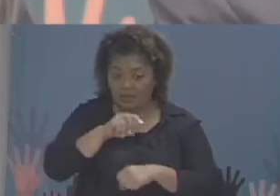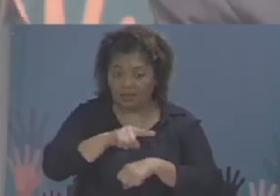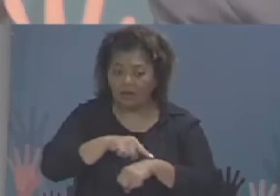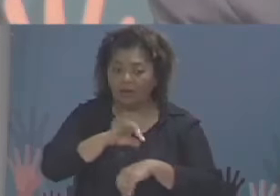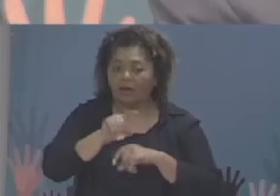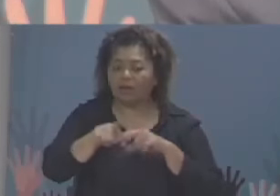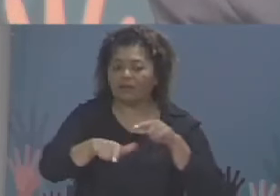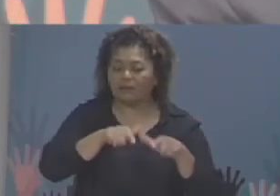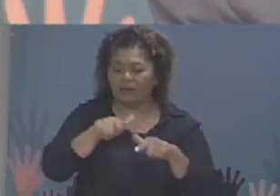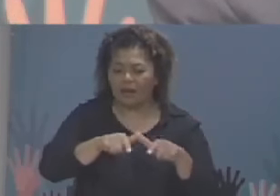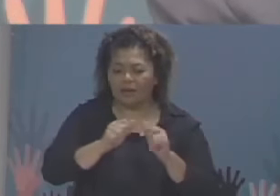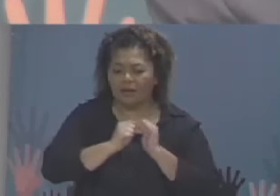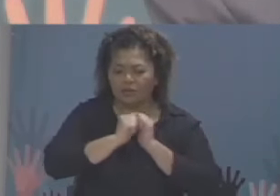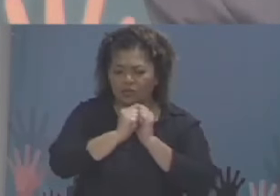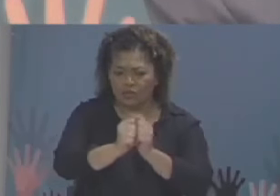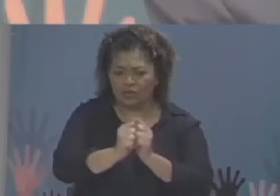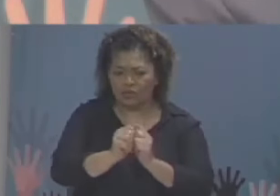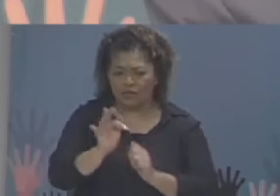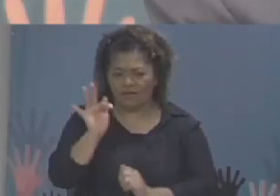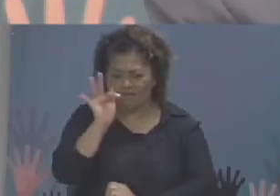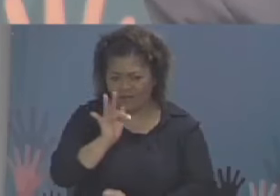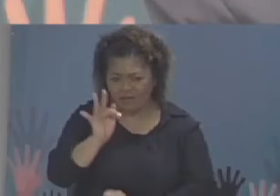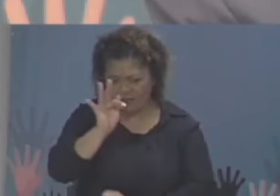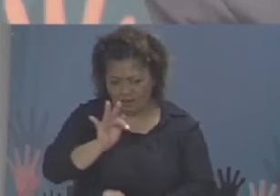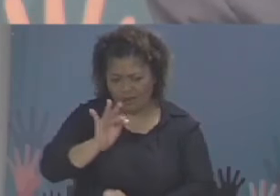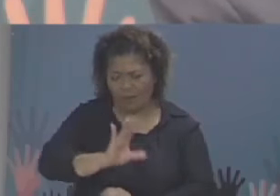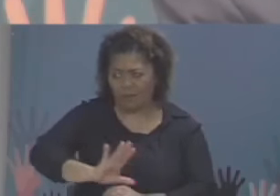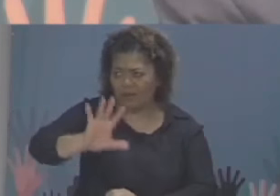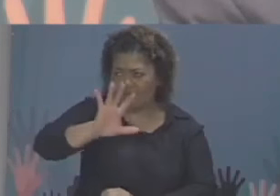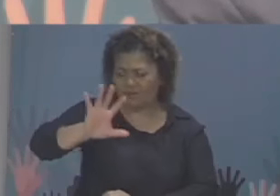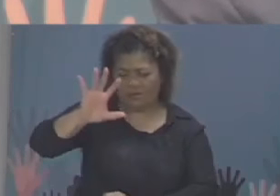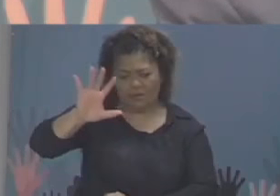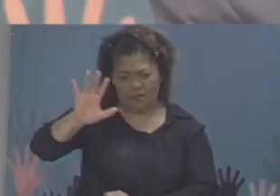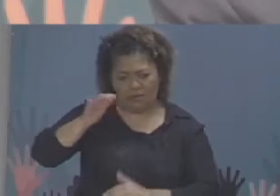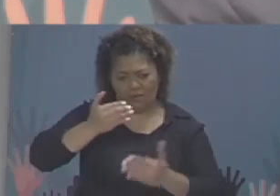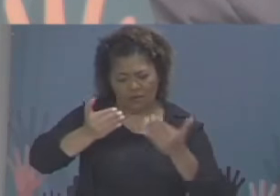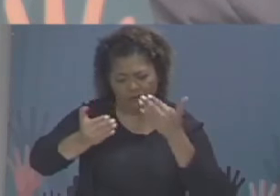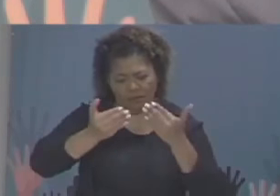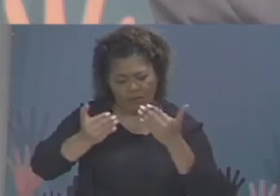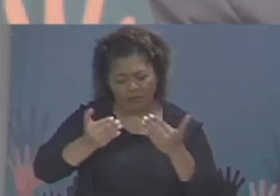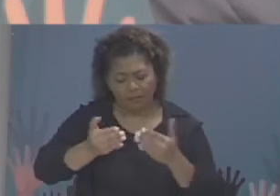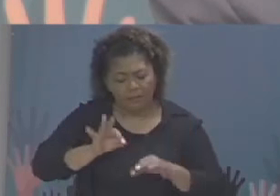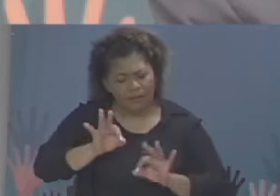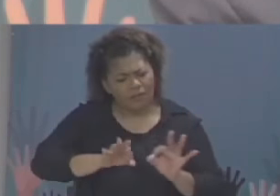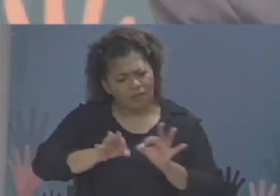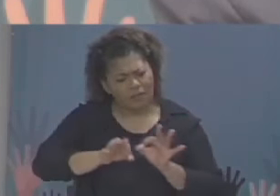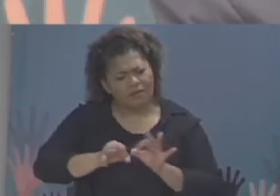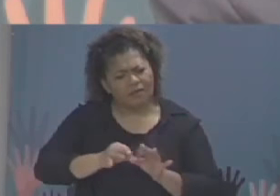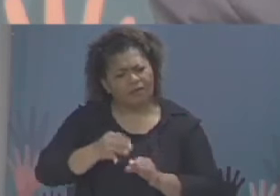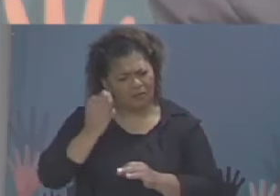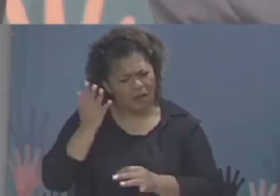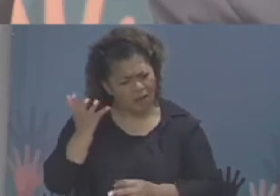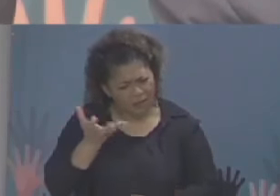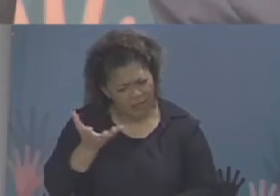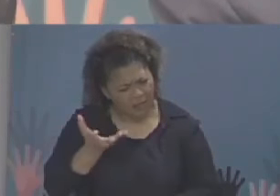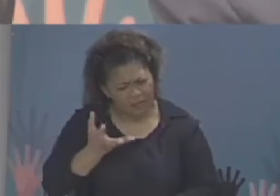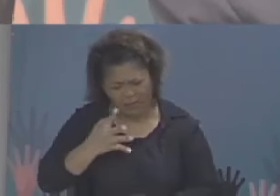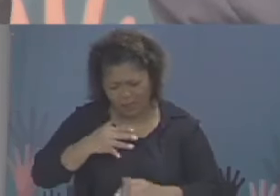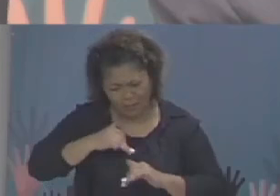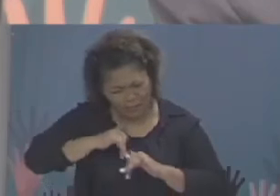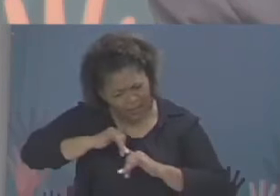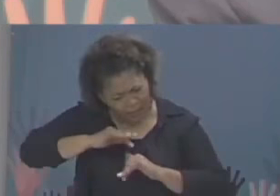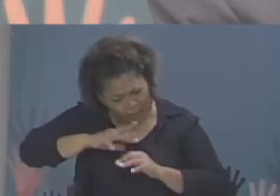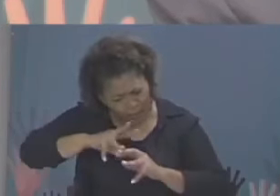junto, inclusive, com a Federação Nacional dos Psicólogos. Esse projeto, nós queremos que ele seja válido para toda a